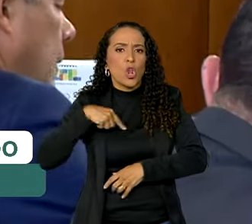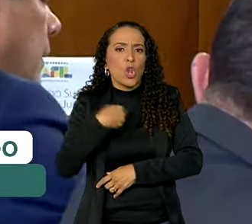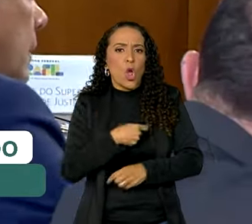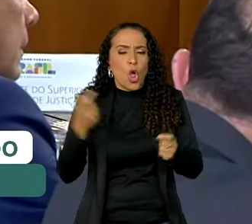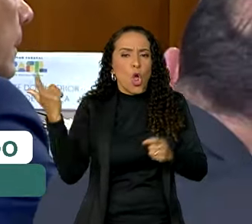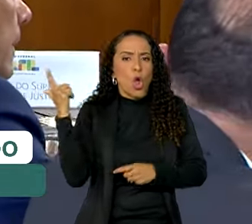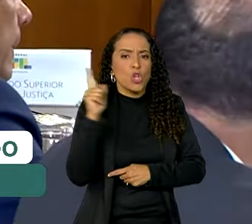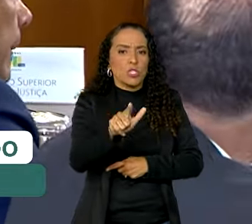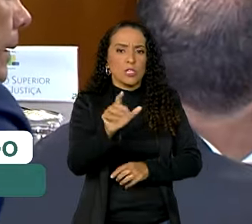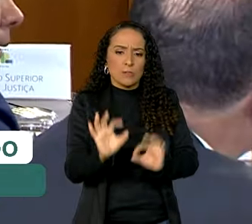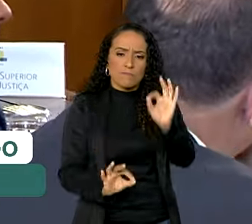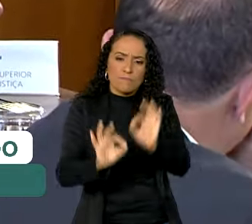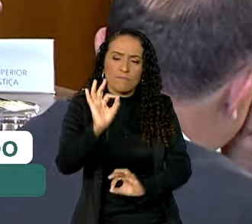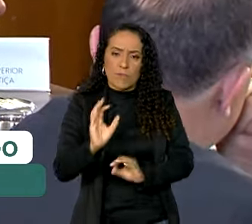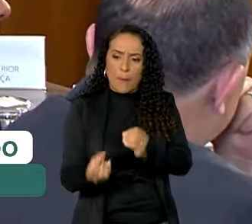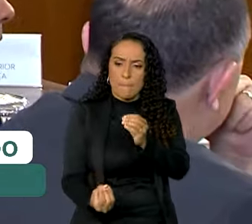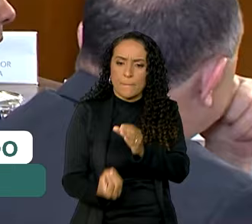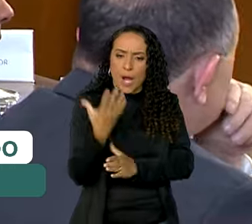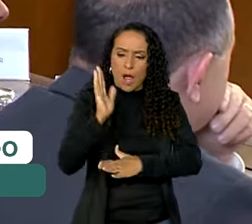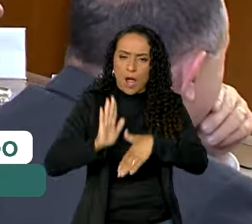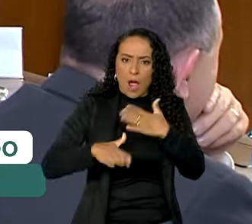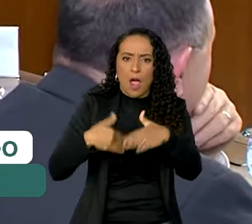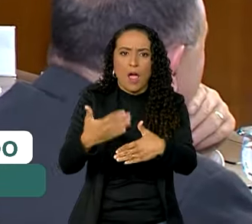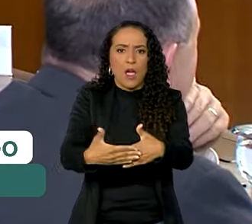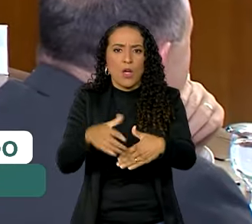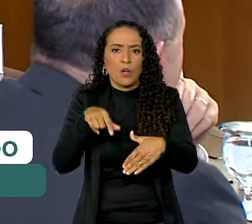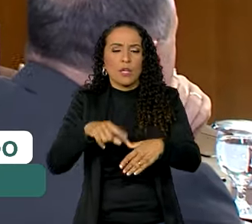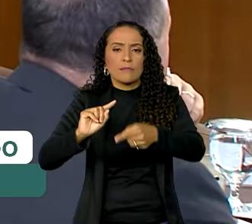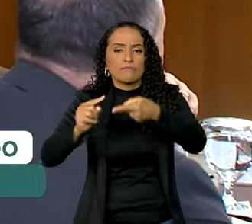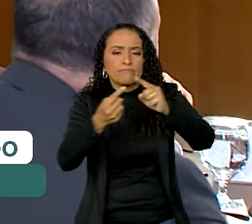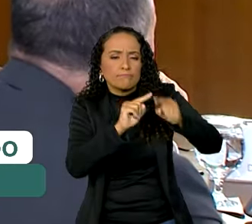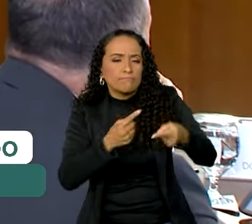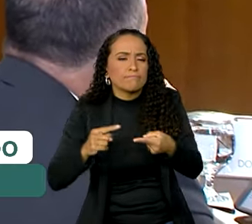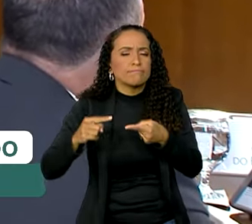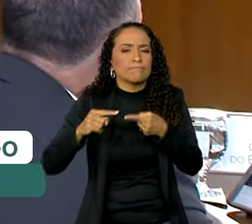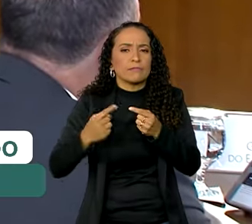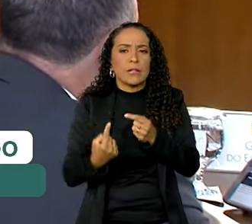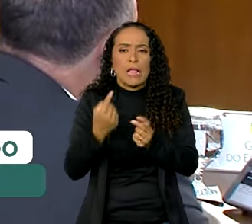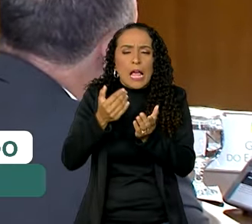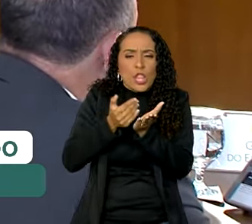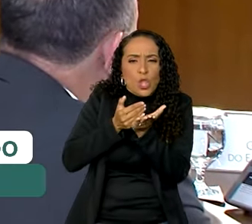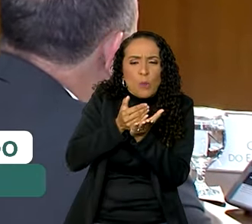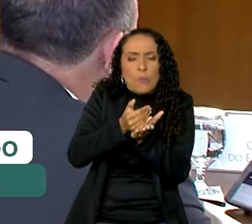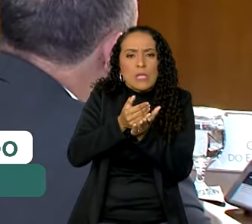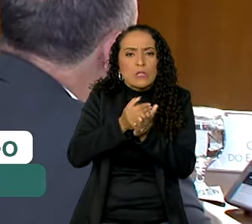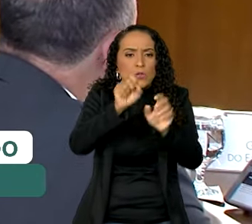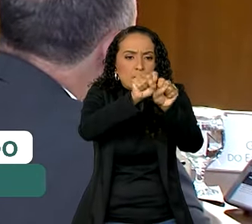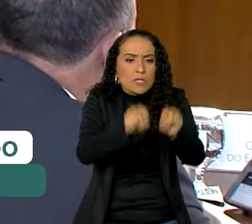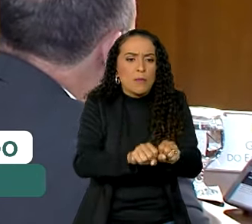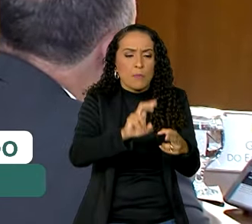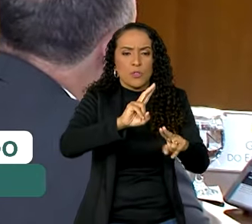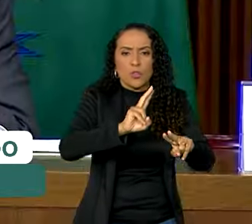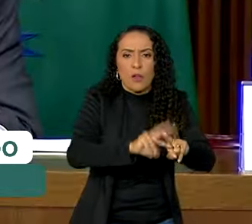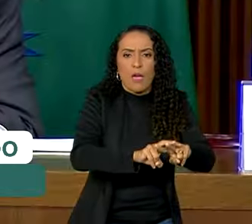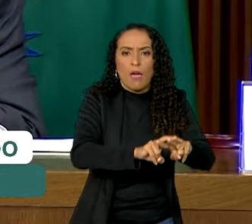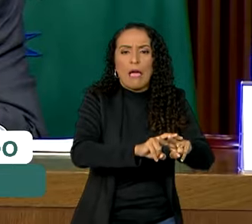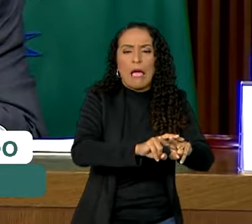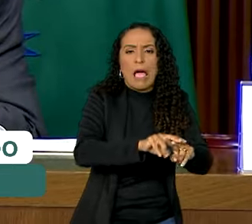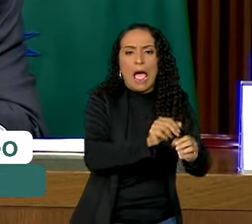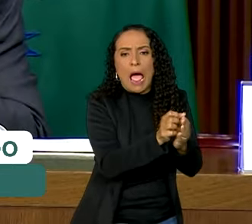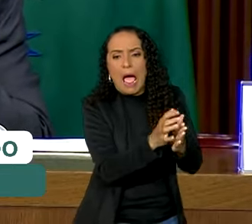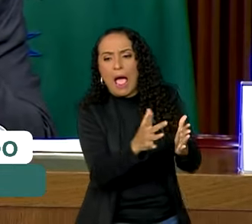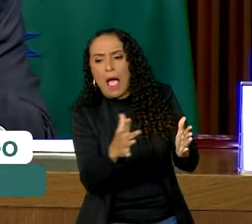possa construir um processo, sabe, que discuta desde o sistema prisional até